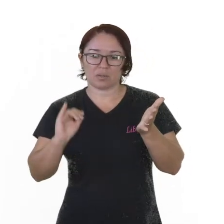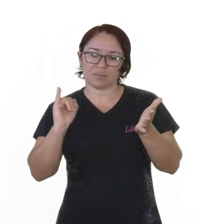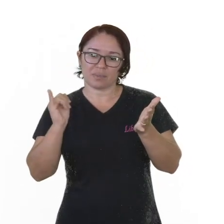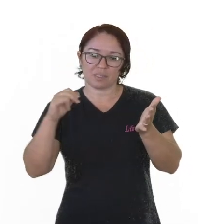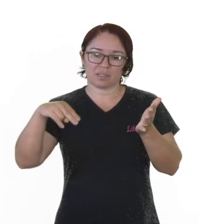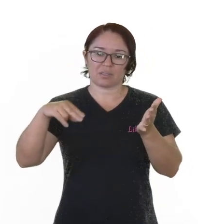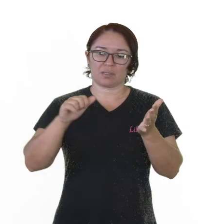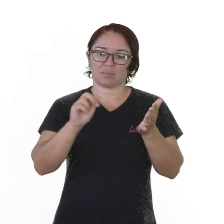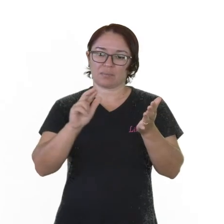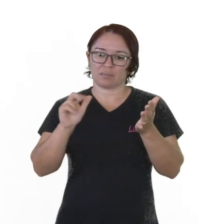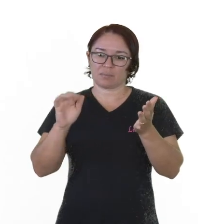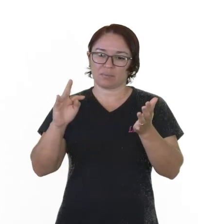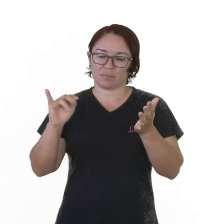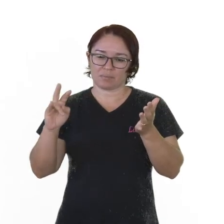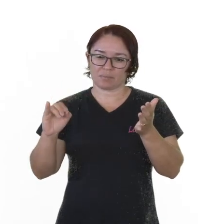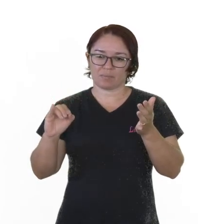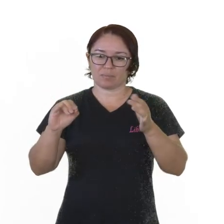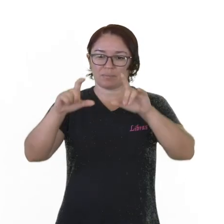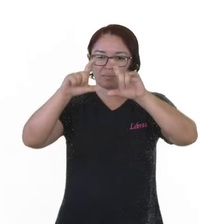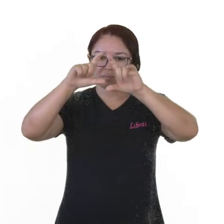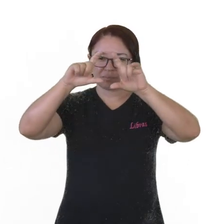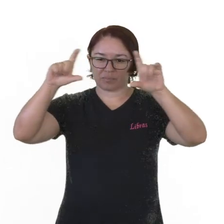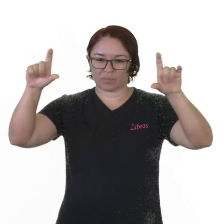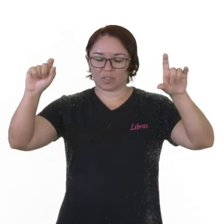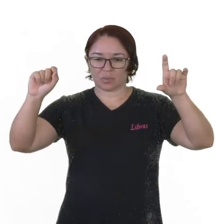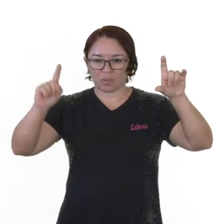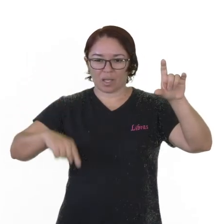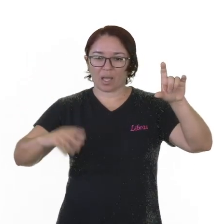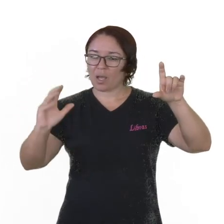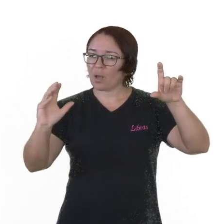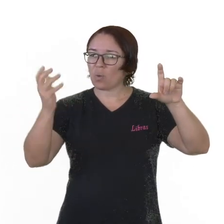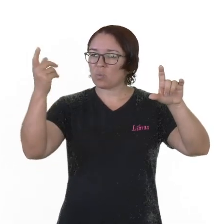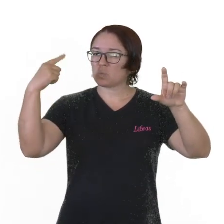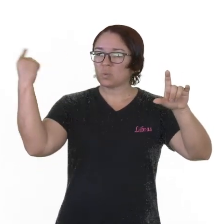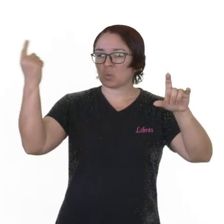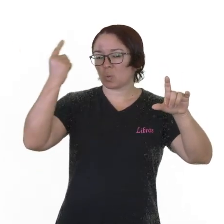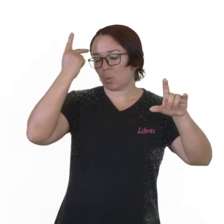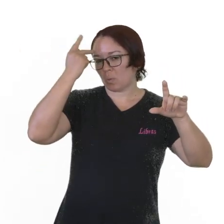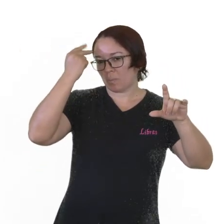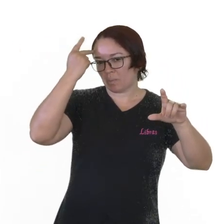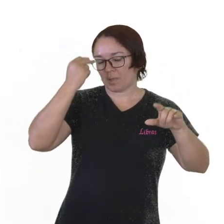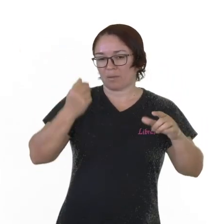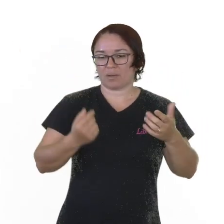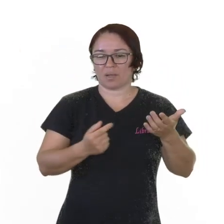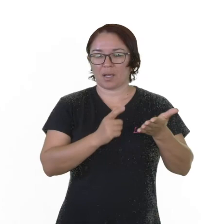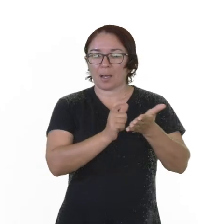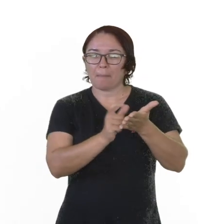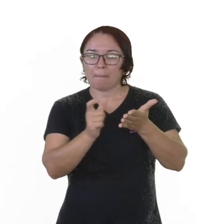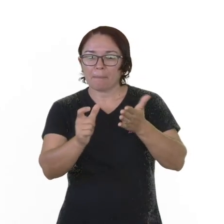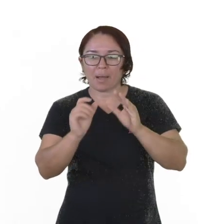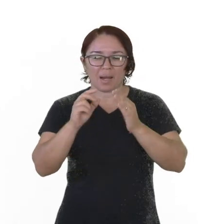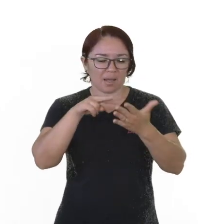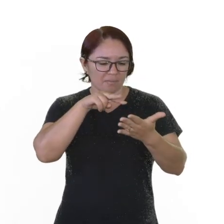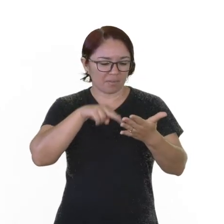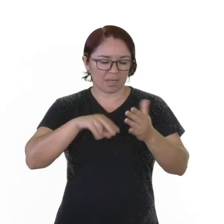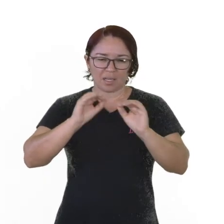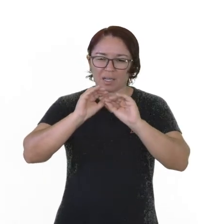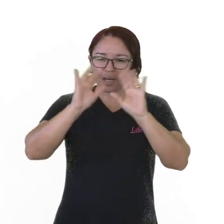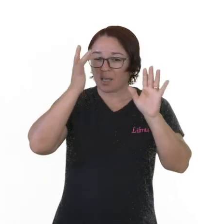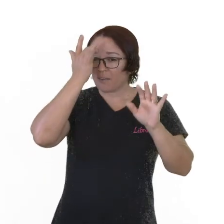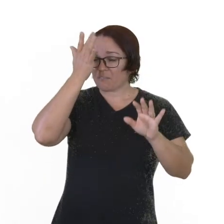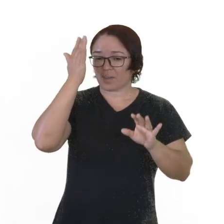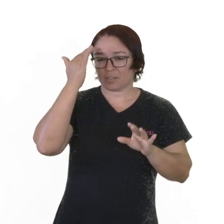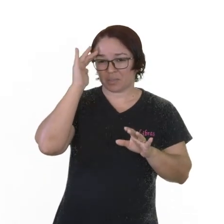que apresenta como tema acontecimentos do cotidiano. Tem uma linguagem clara e objetiva,